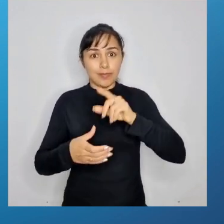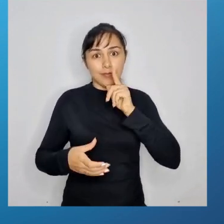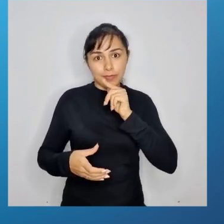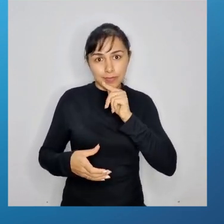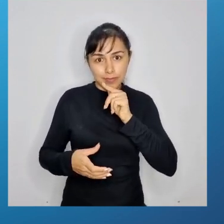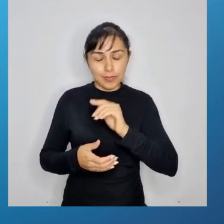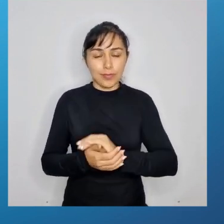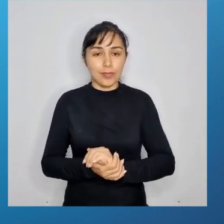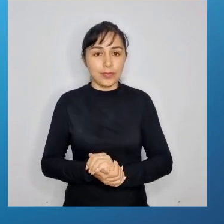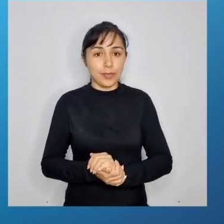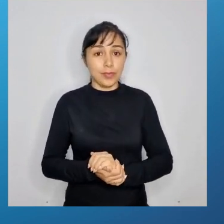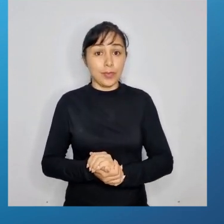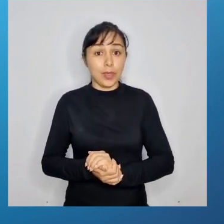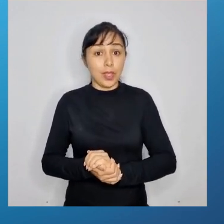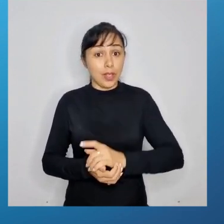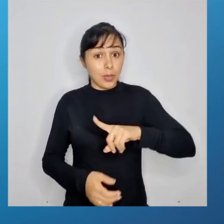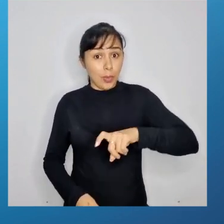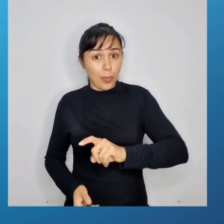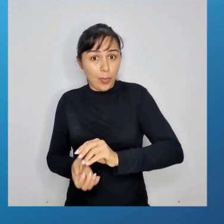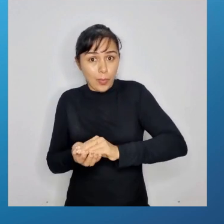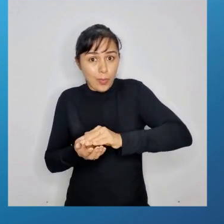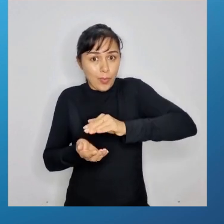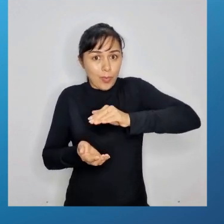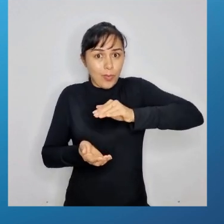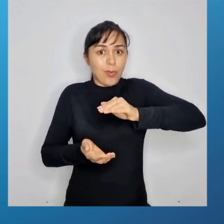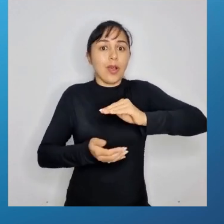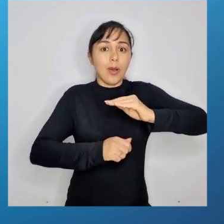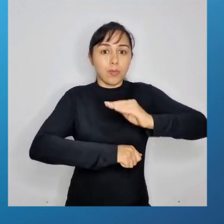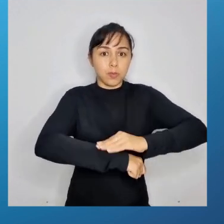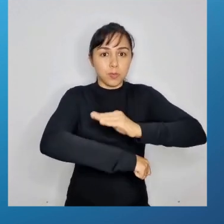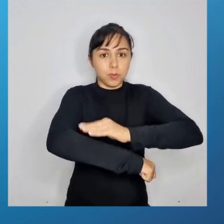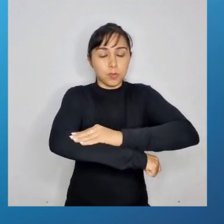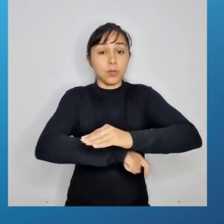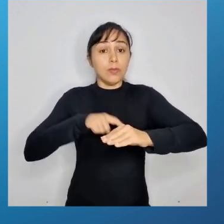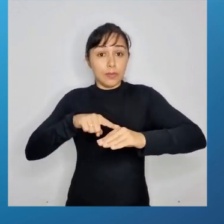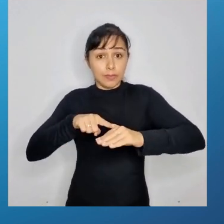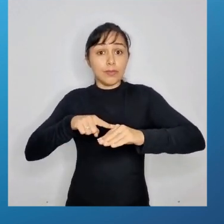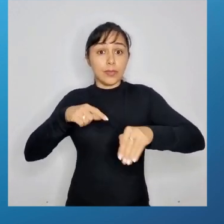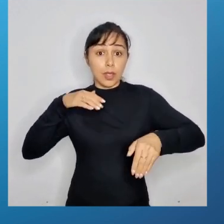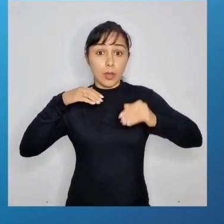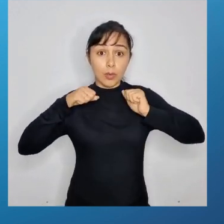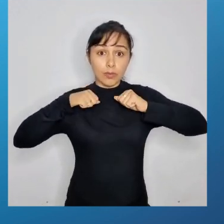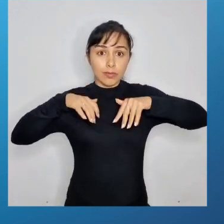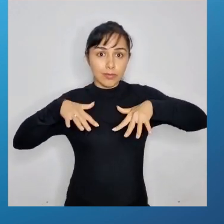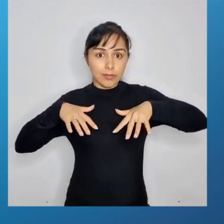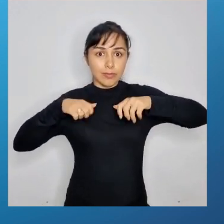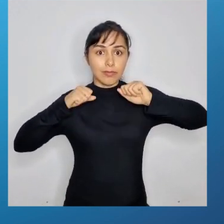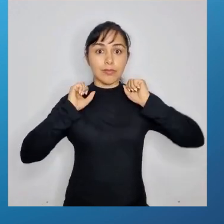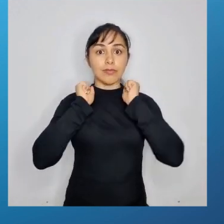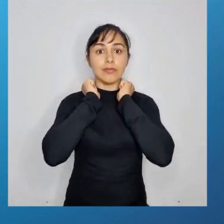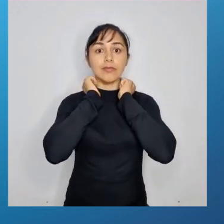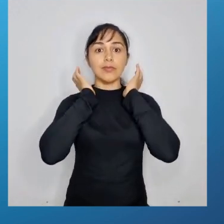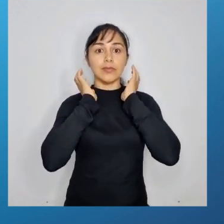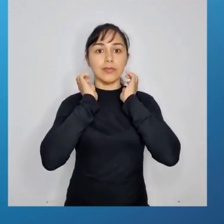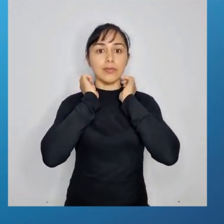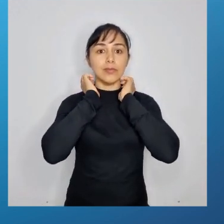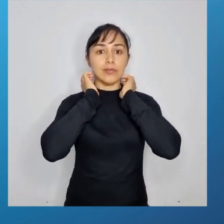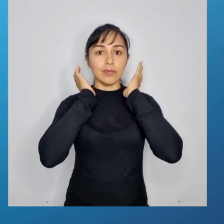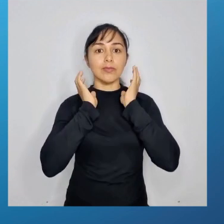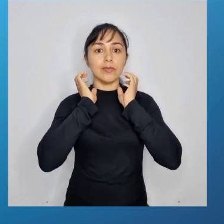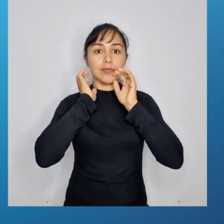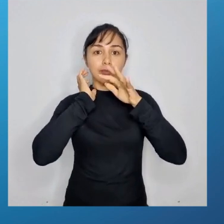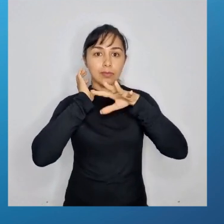água. Já na fase adulta, nós temos um desenvolvimento dos pulmões, então os sapos apresentam pulmões e